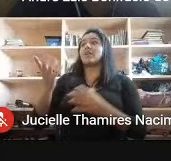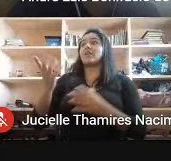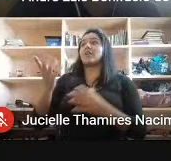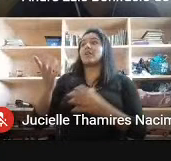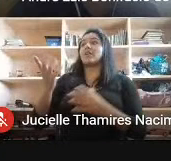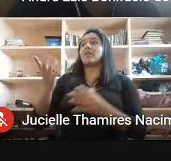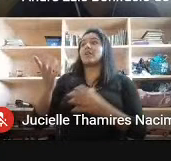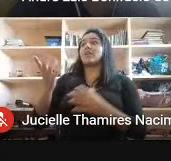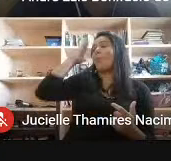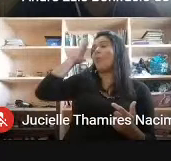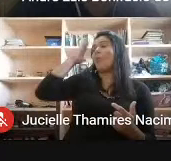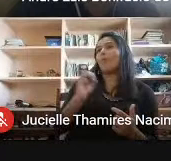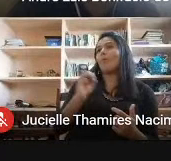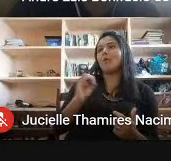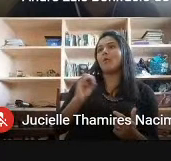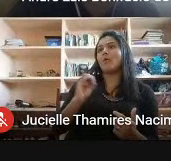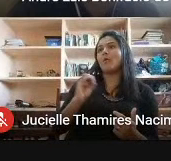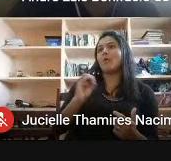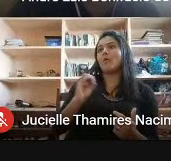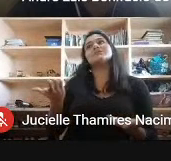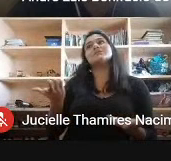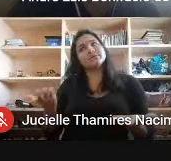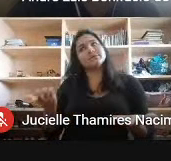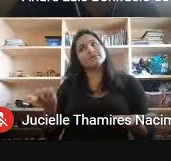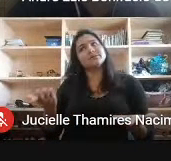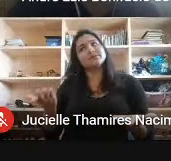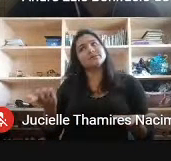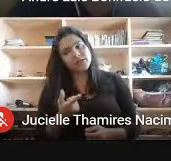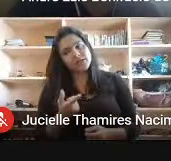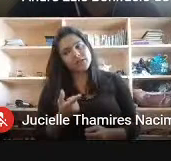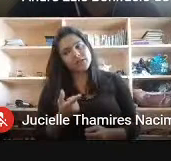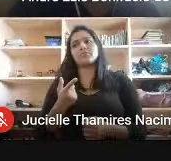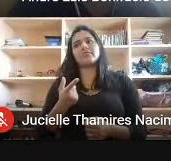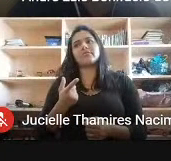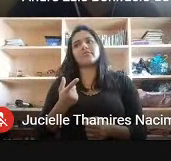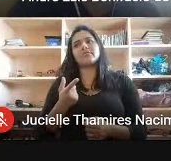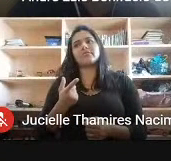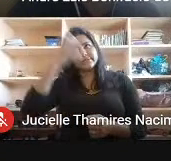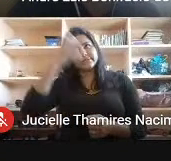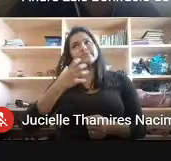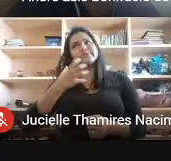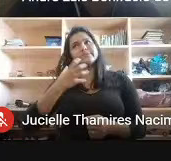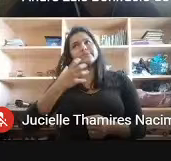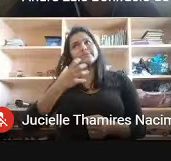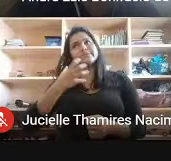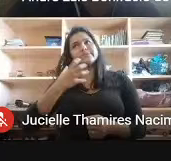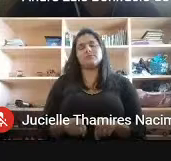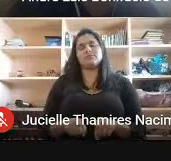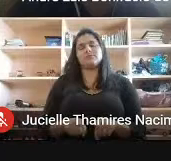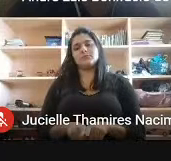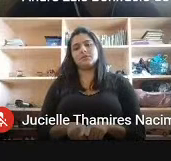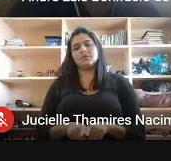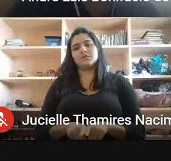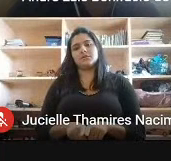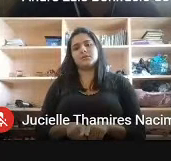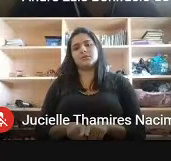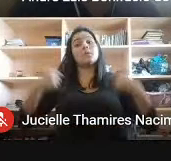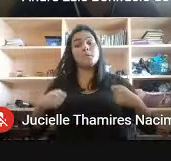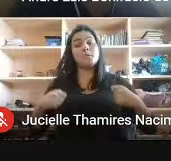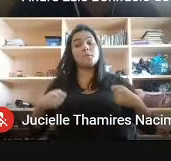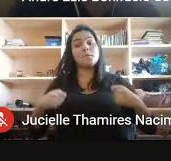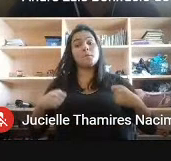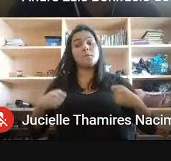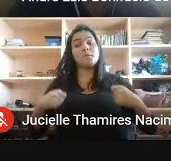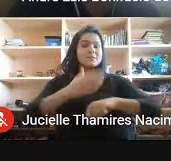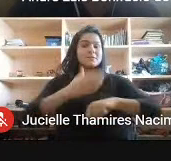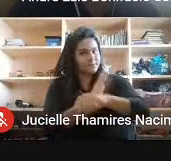qualificação dos profissionais, temos que, anualmente, bater na mesma tecla. Temos que capacitar, temos que